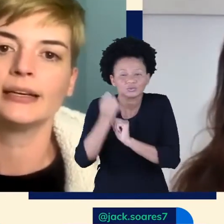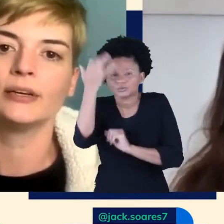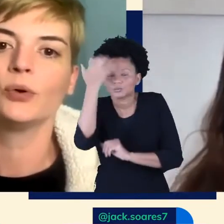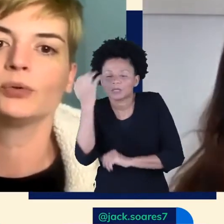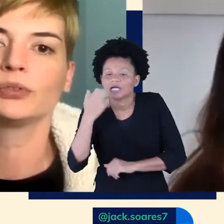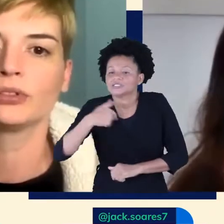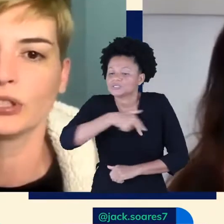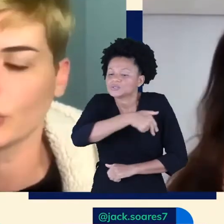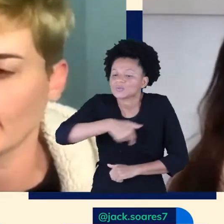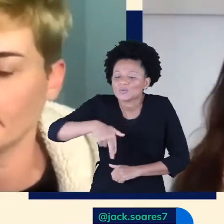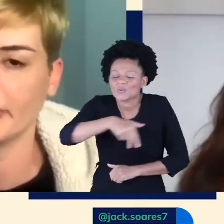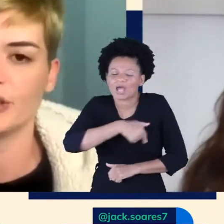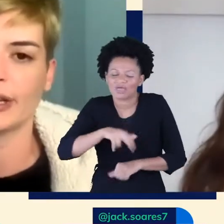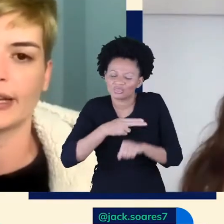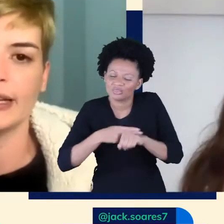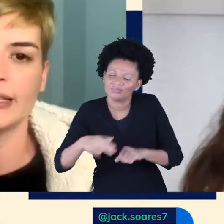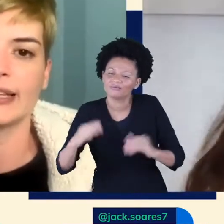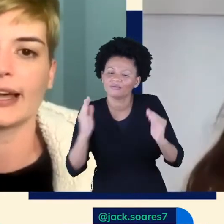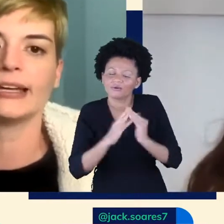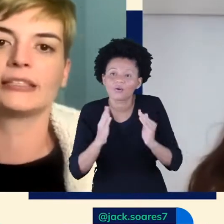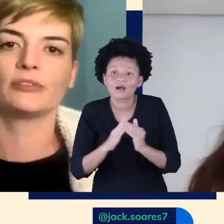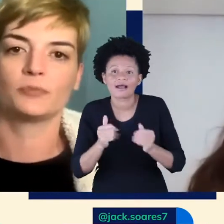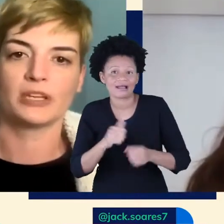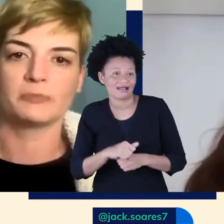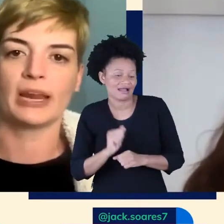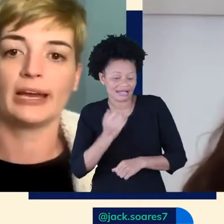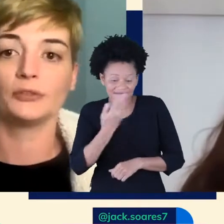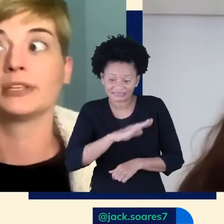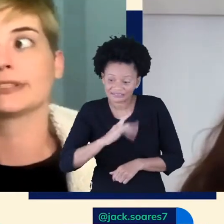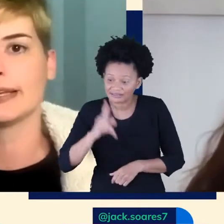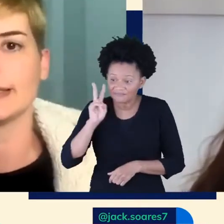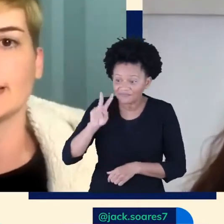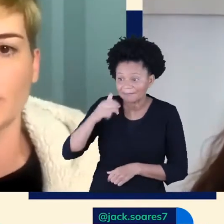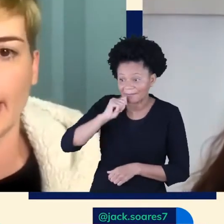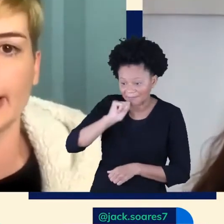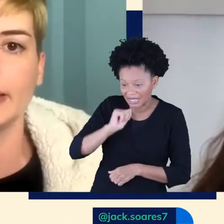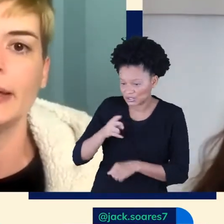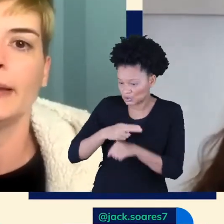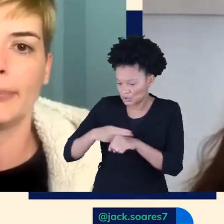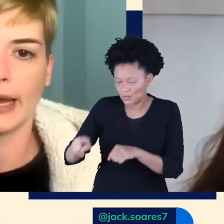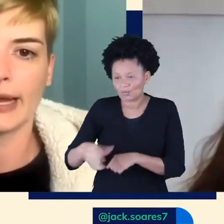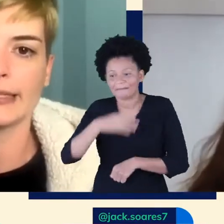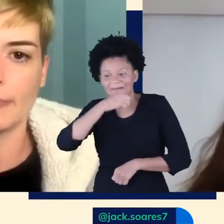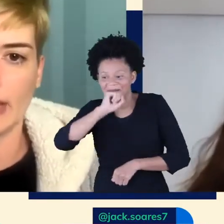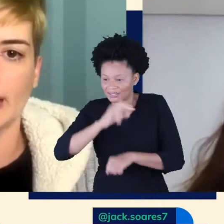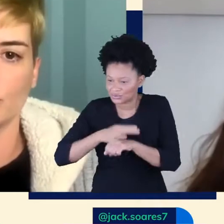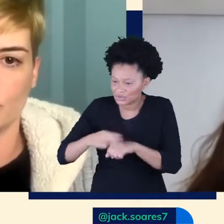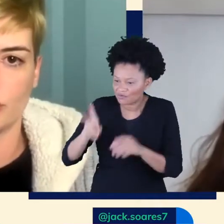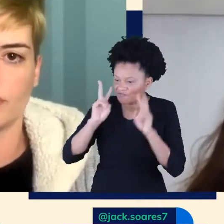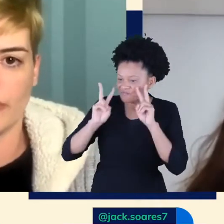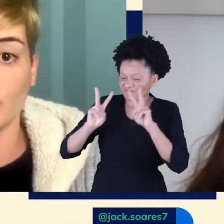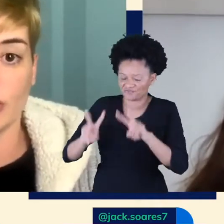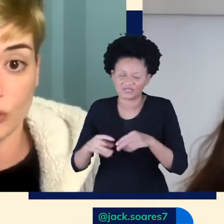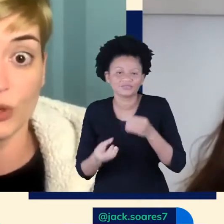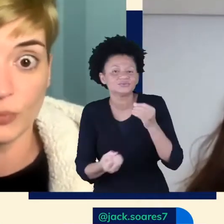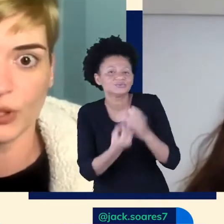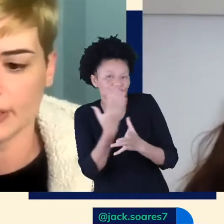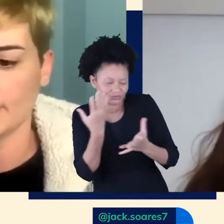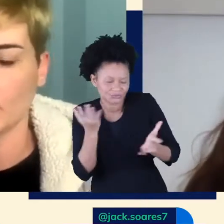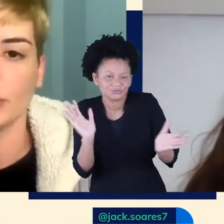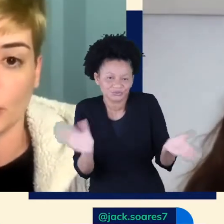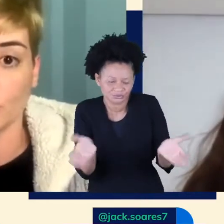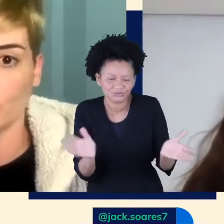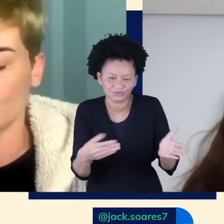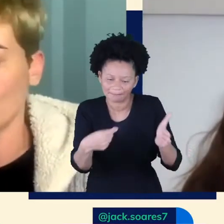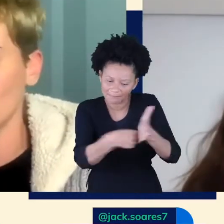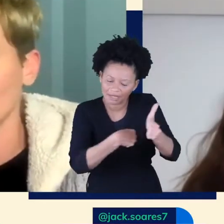criança ou se trocar na frente da criança e a criança ver os pais pelados e as crianças circularem pela casa peladas? Uhum. Vejo que surge muito essa